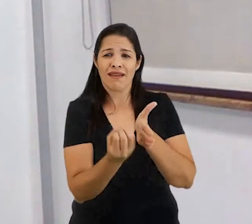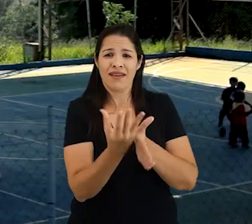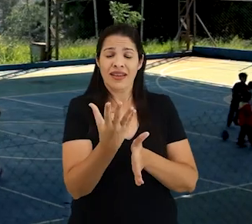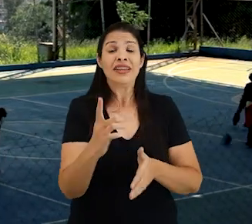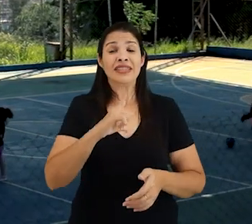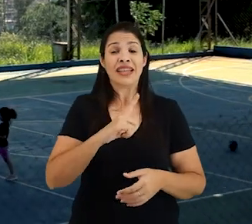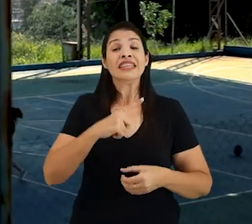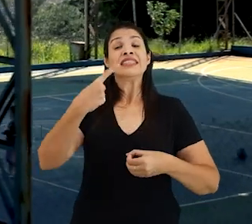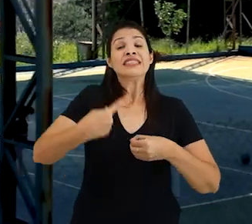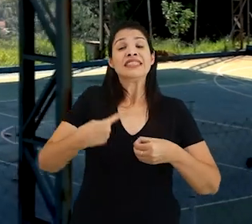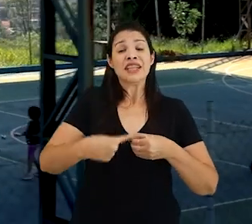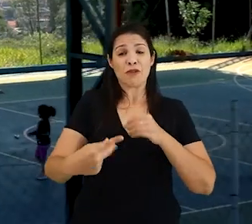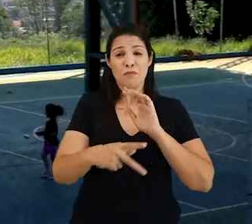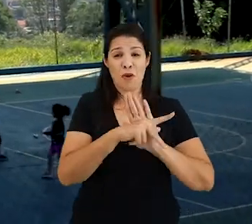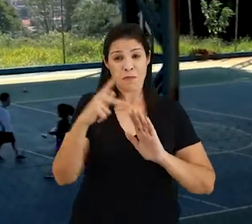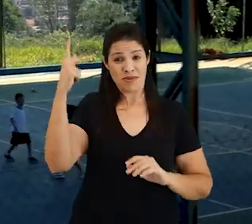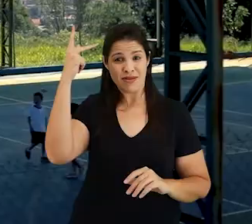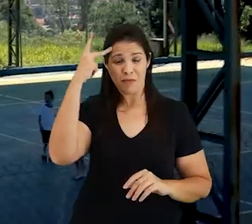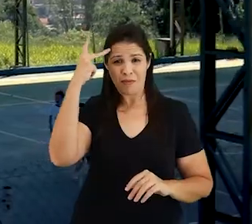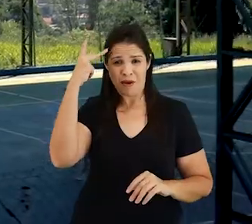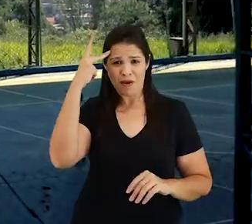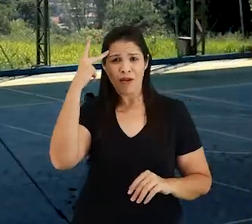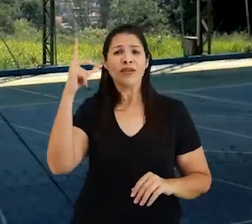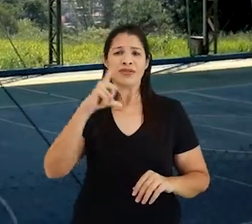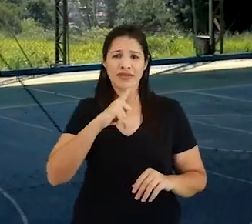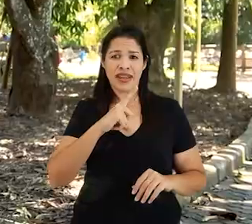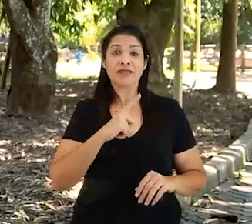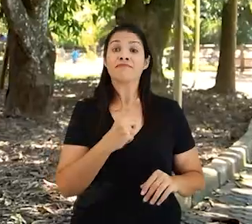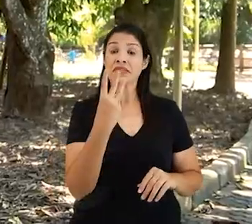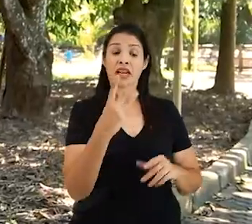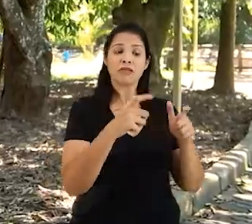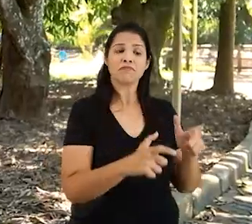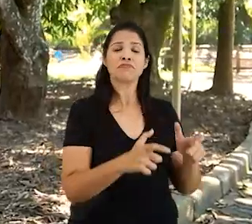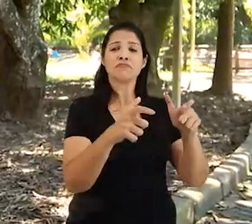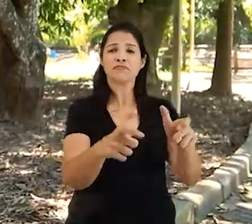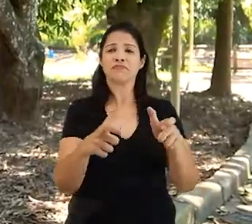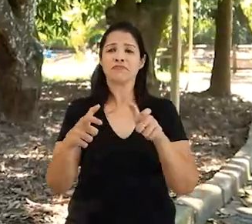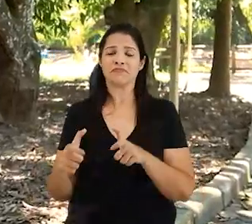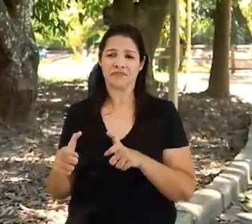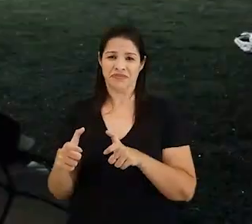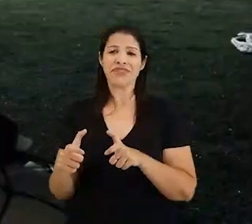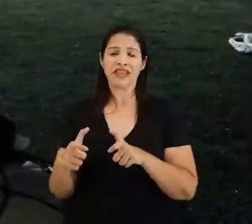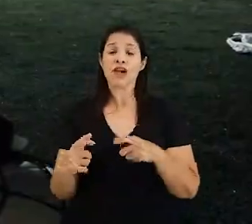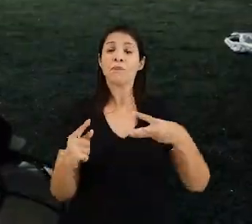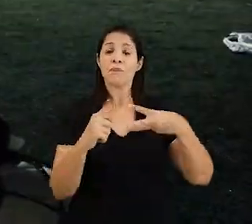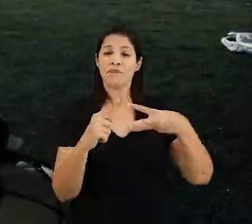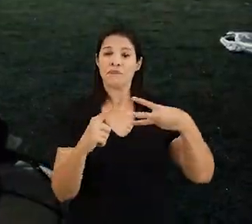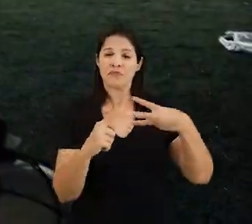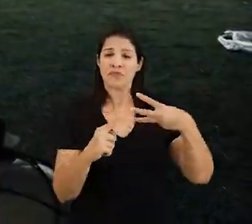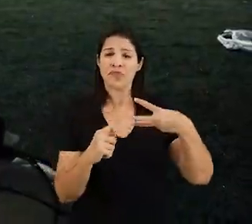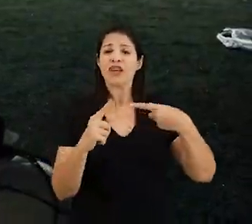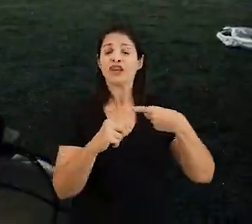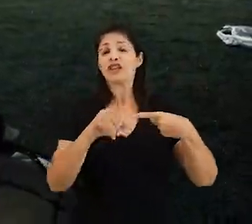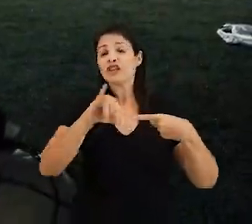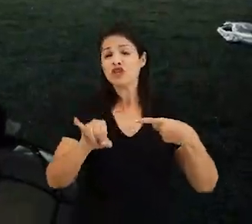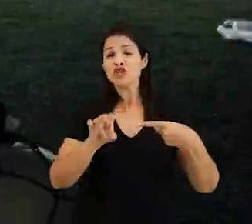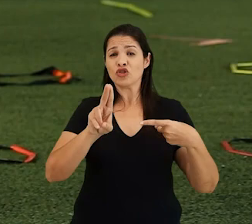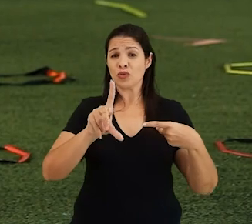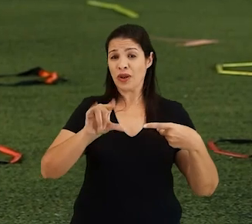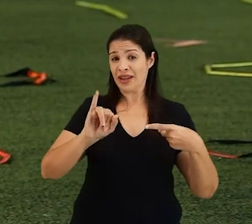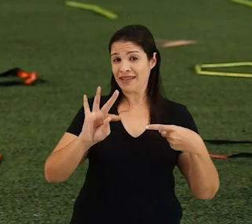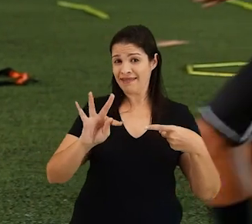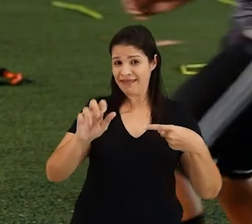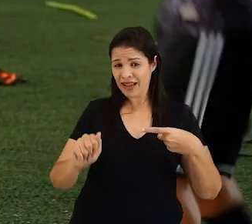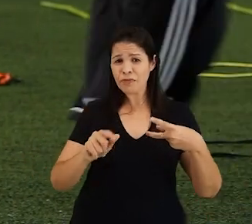São Paulo. A Fundação Julita, no Jardim São Luís, zona sul da cidade, a Arena Bela Vista, no centro da